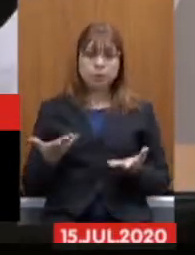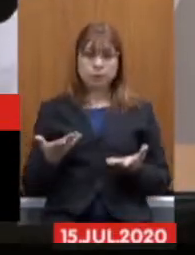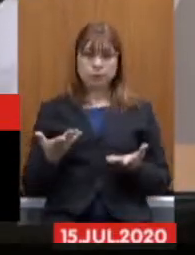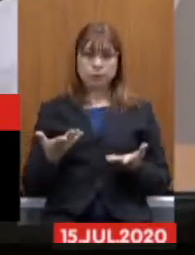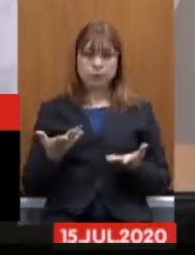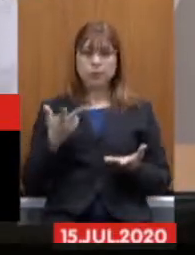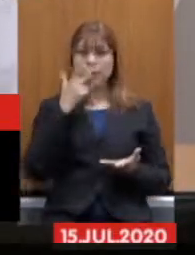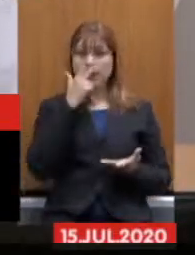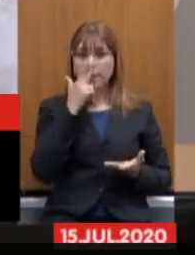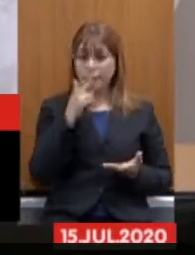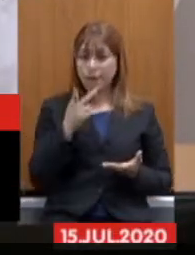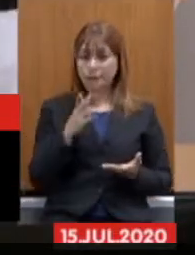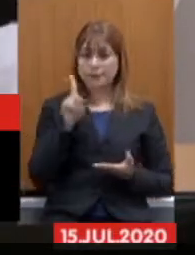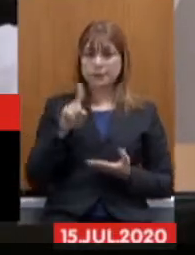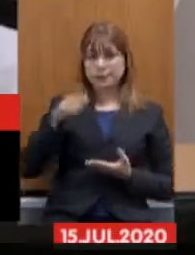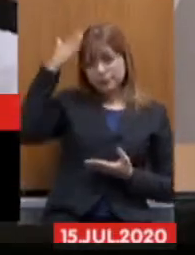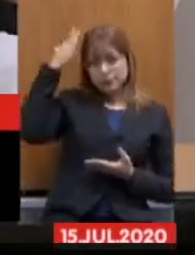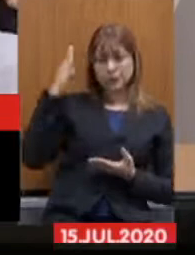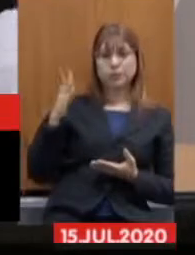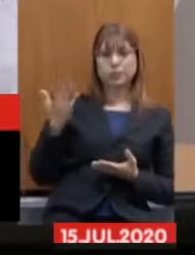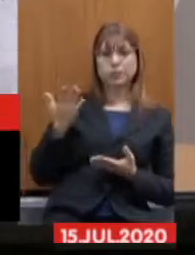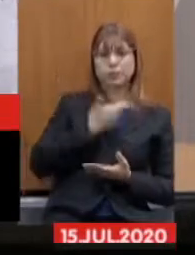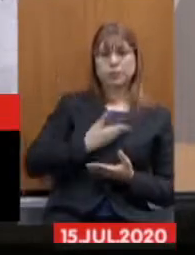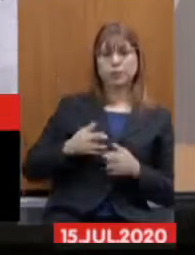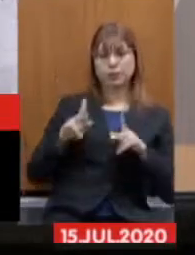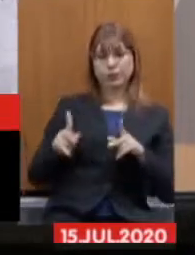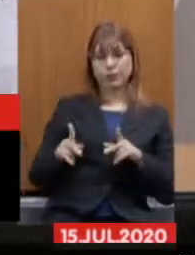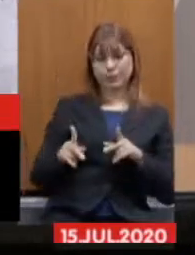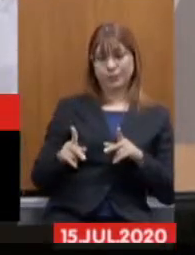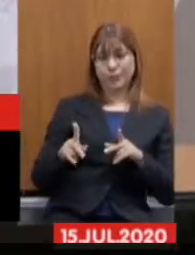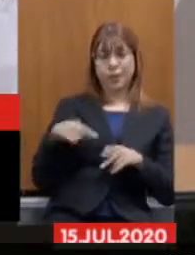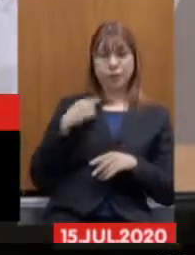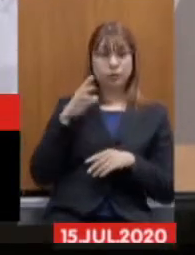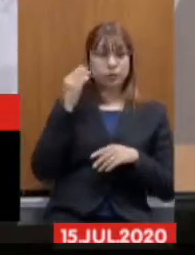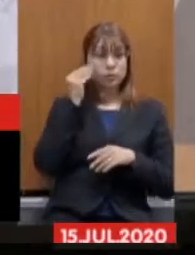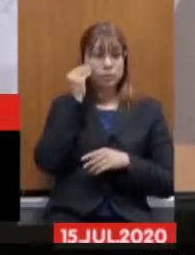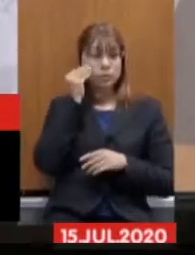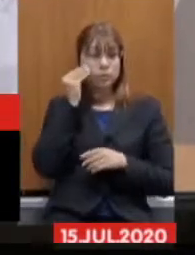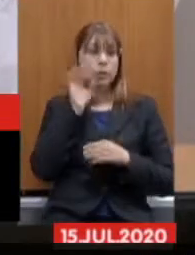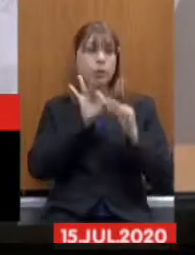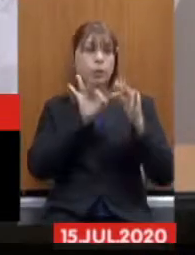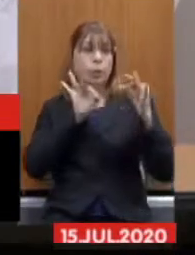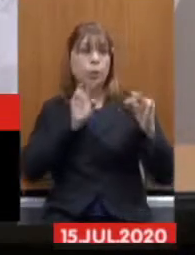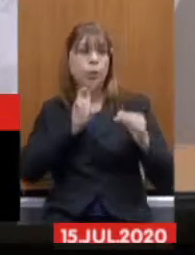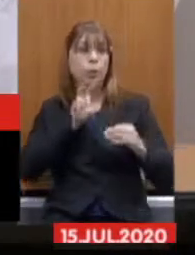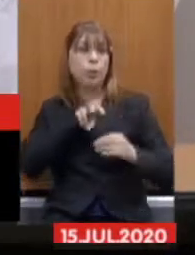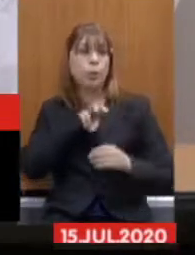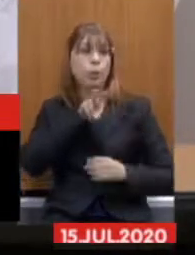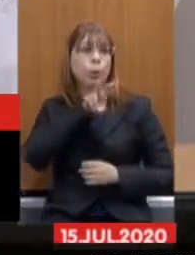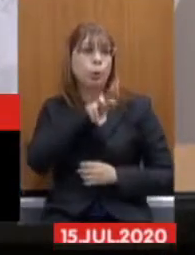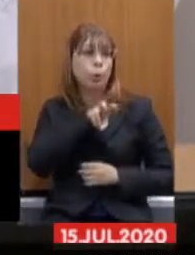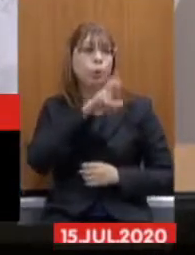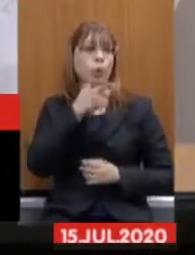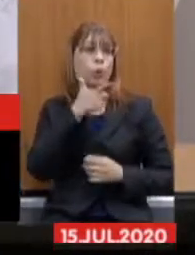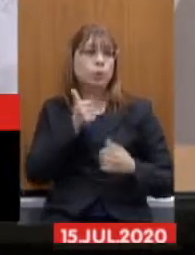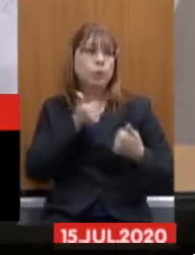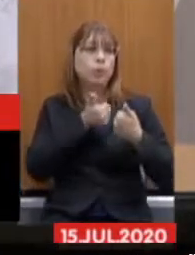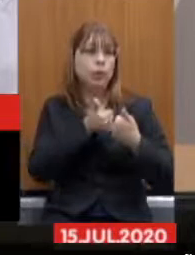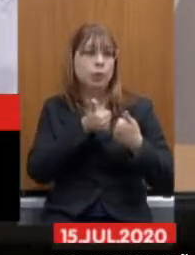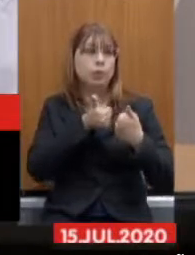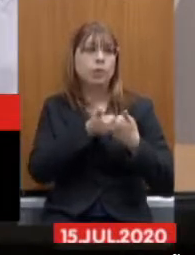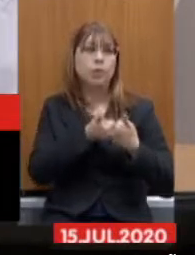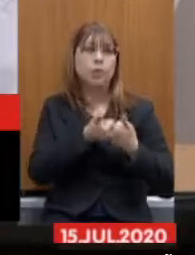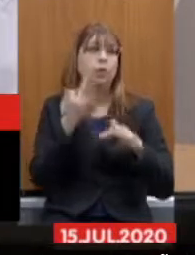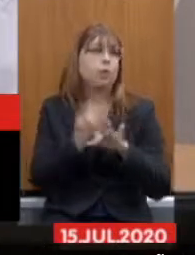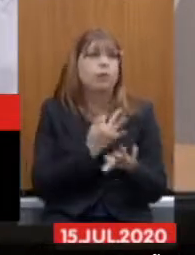contrário quando a gente caminha com a reta da tradição para alcançar ela se distancia e aí nós não temos disposição para